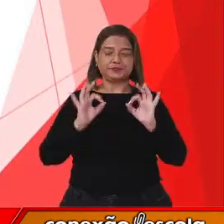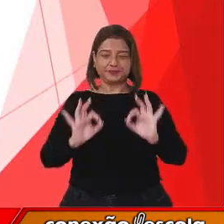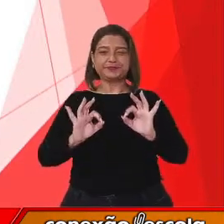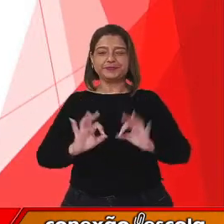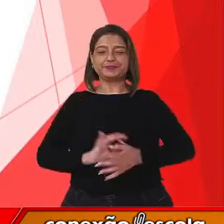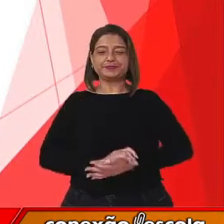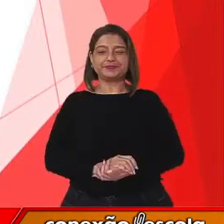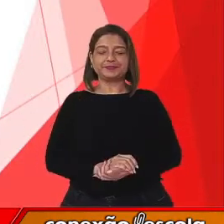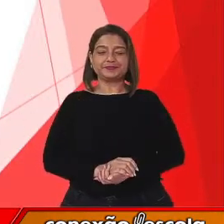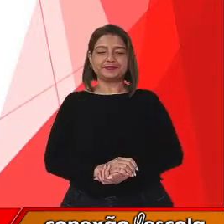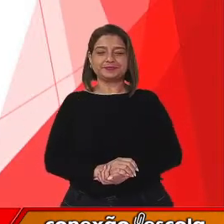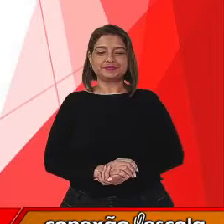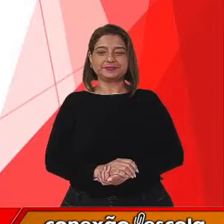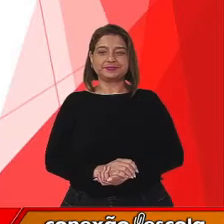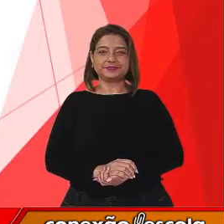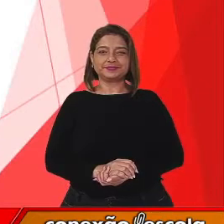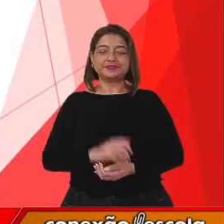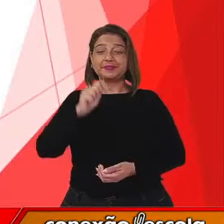Isso.